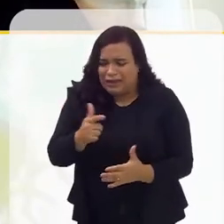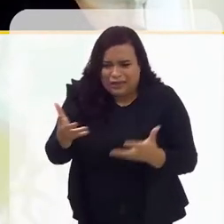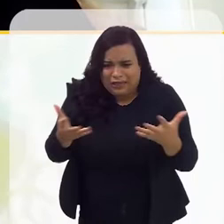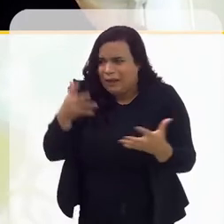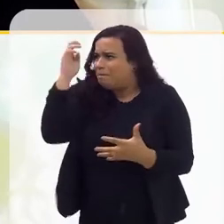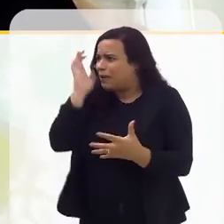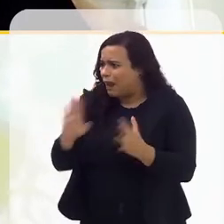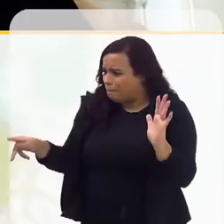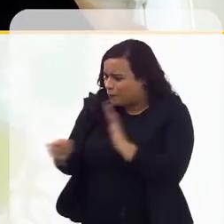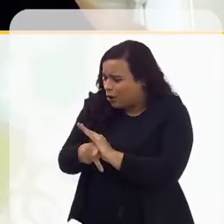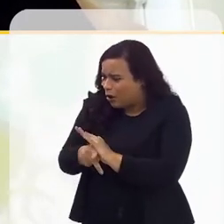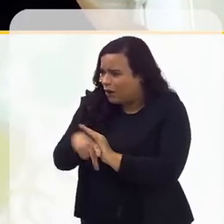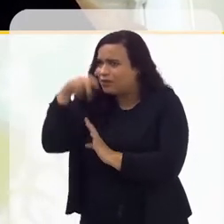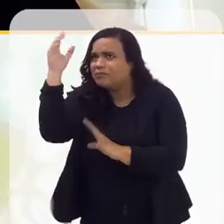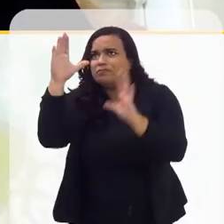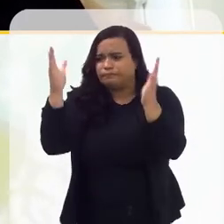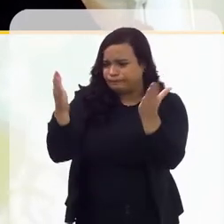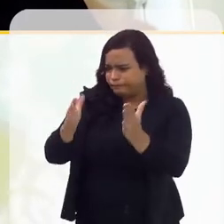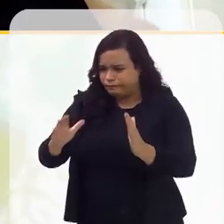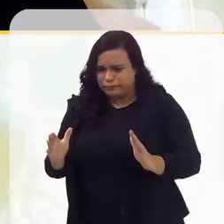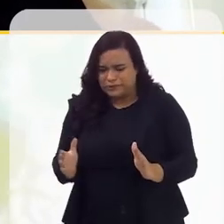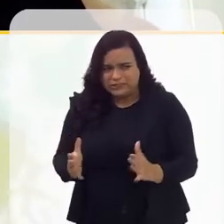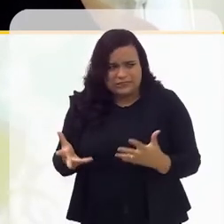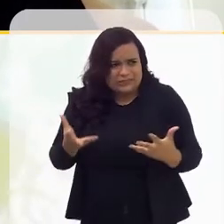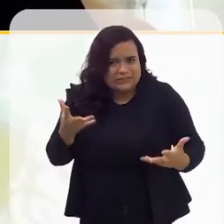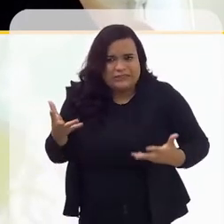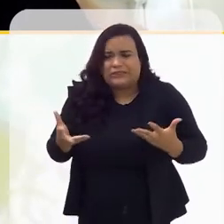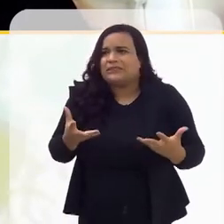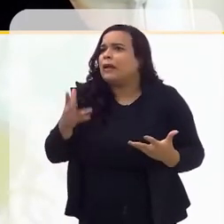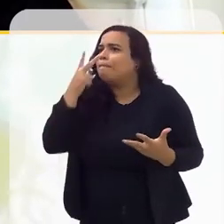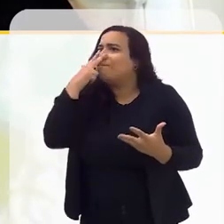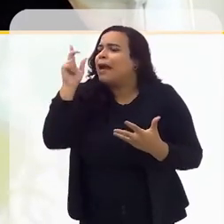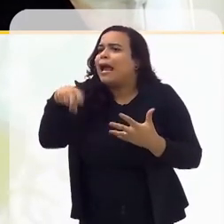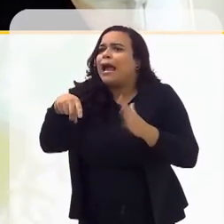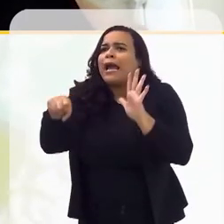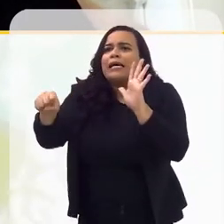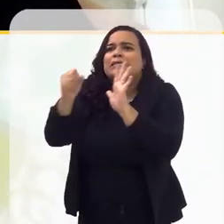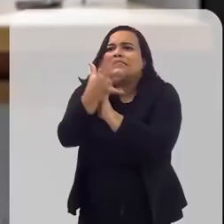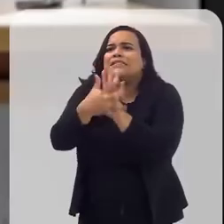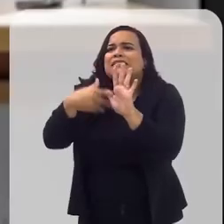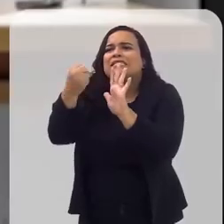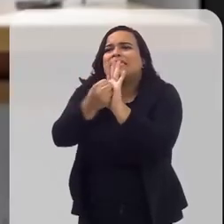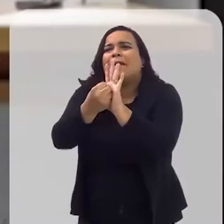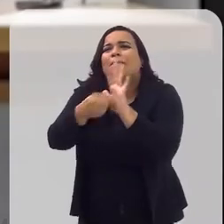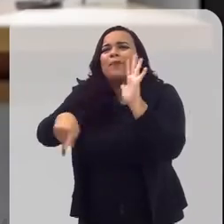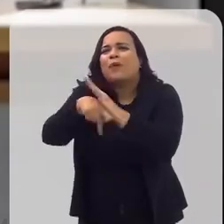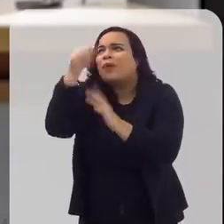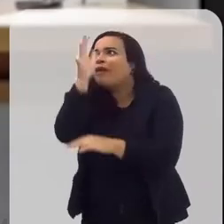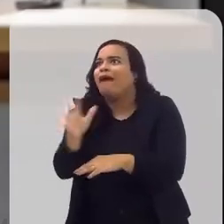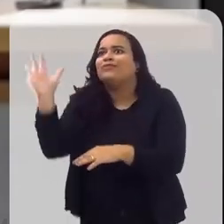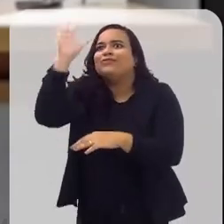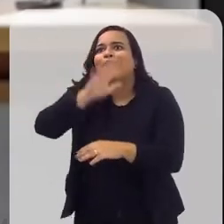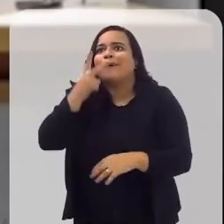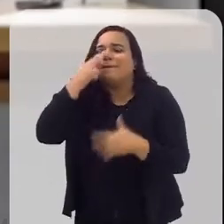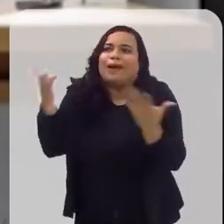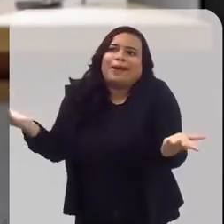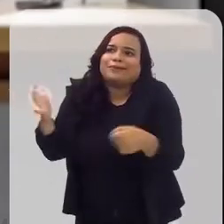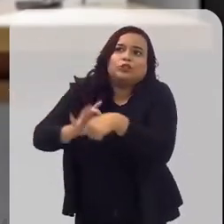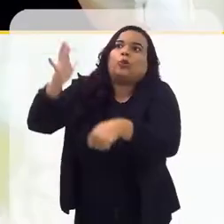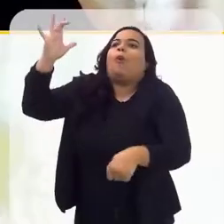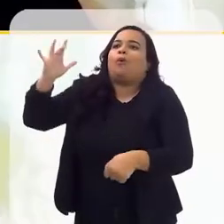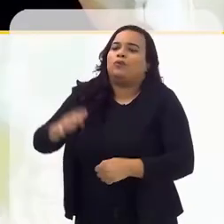que a brasileira ostenta, que o Brasil ostenta, né, como quase um símbolo nacional, um tesouro nacional, né?